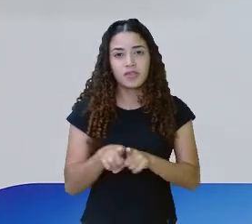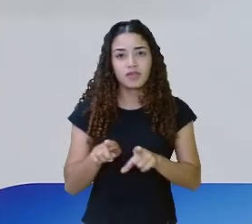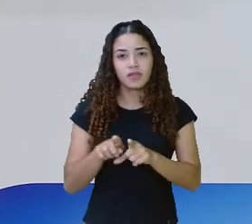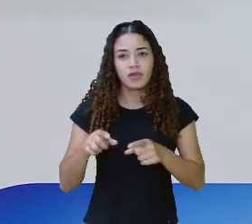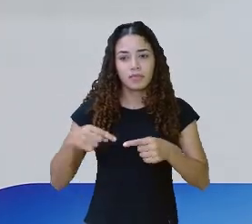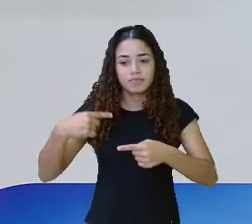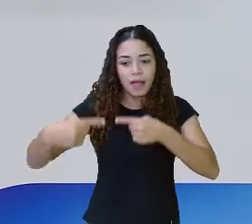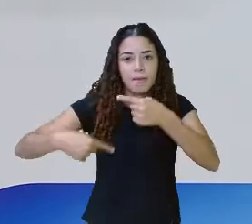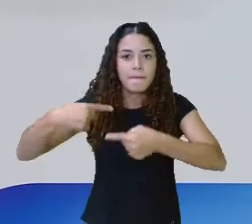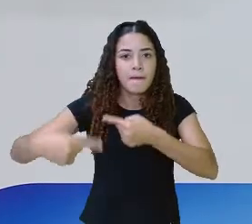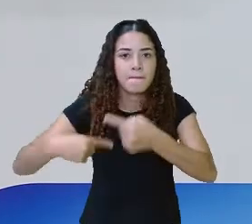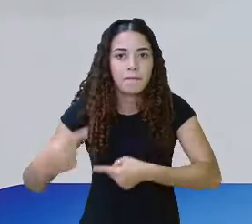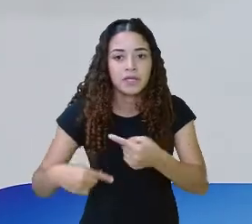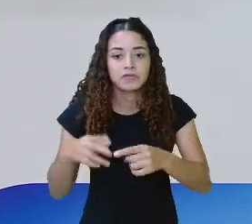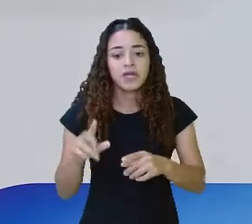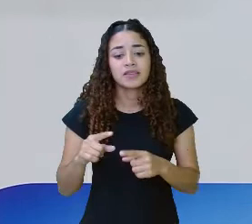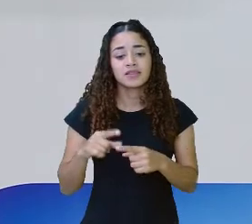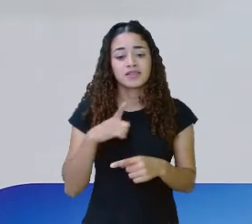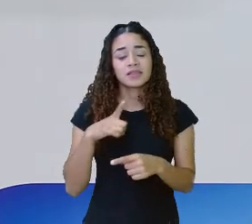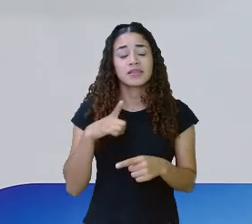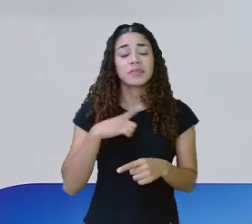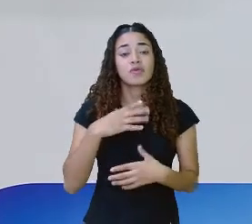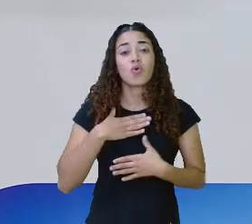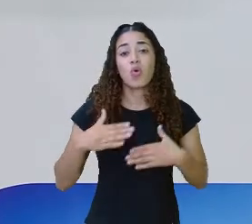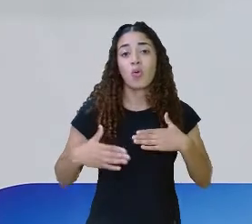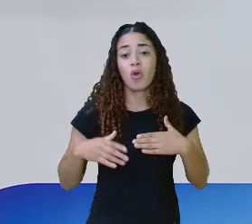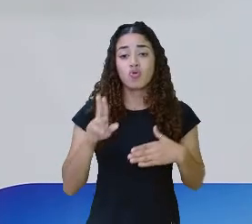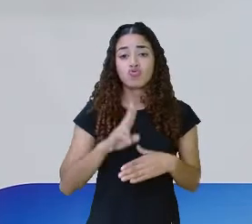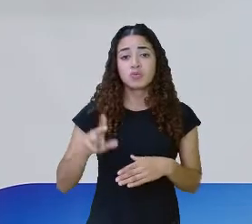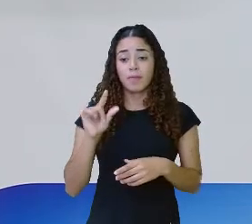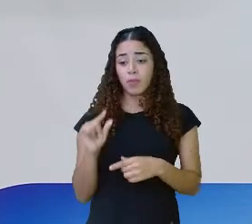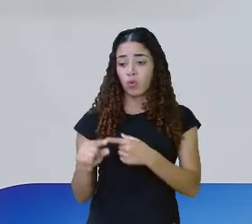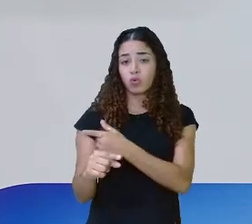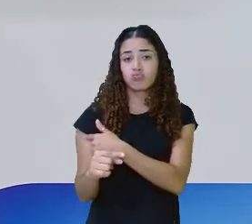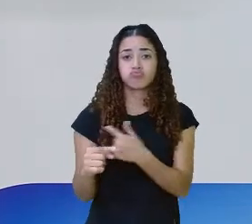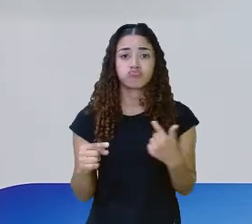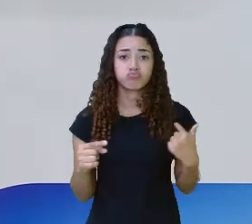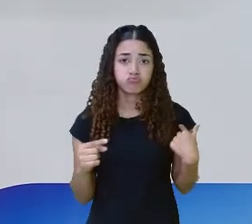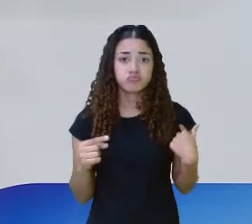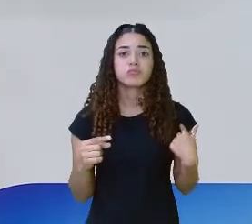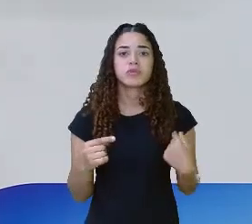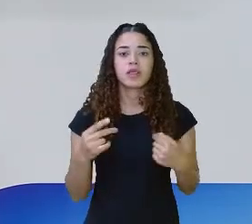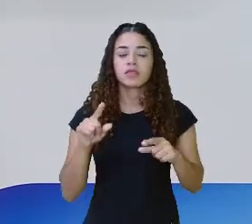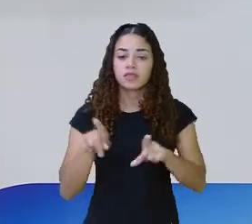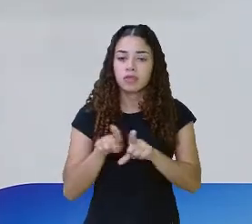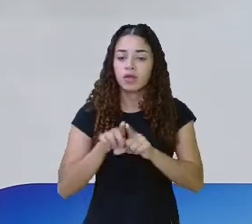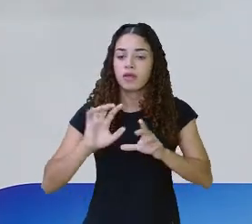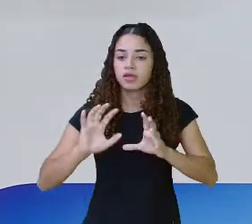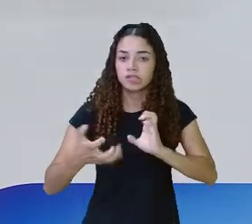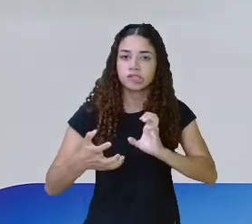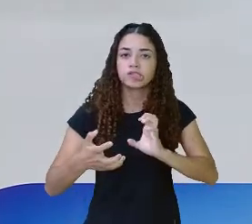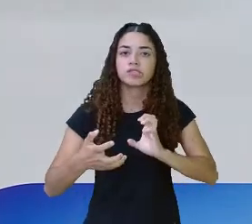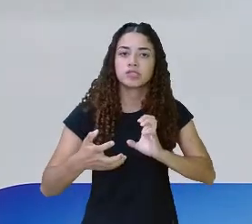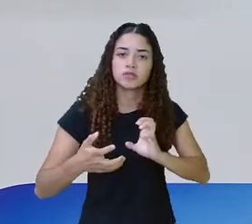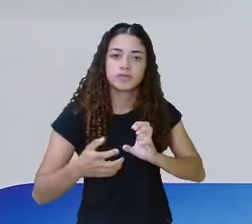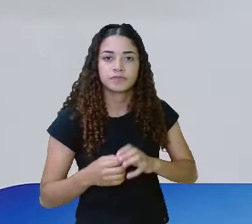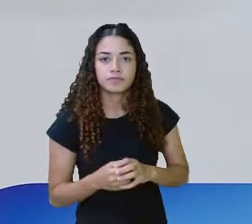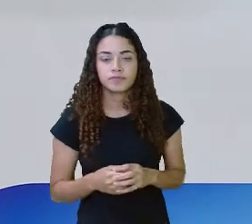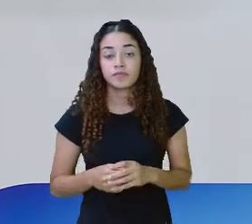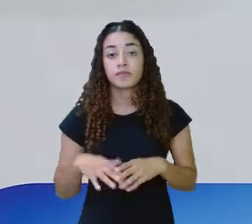tinha necessidade, também passariam atrofiadas. Que coisa, né, professora? E aí,